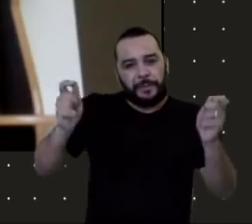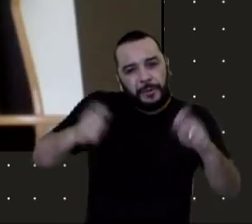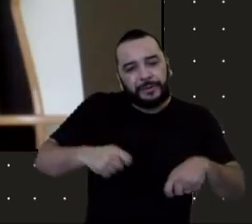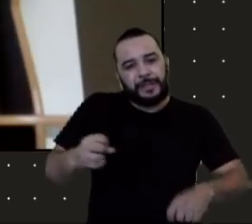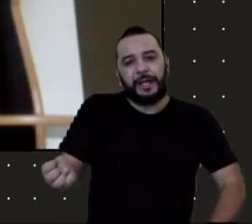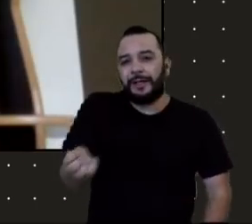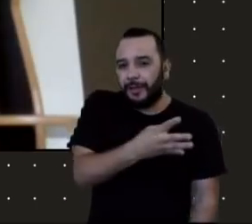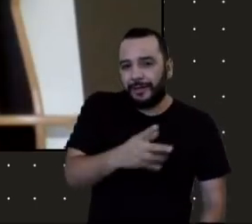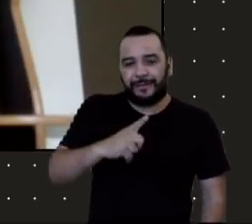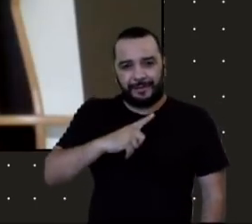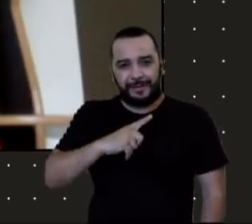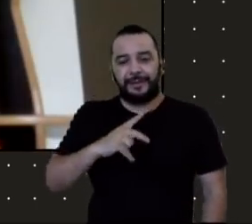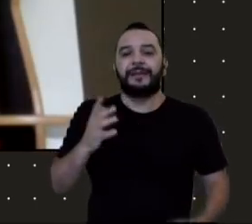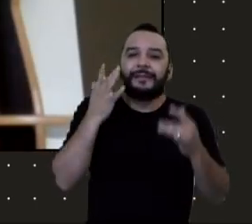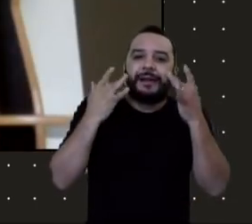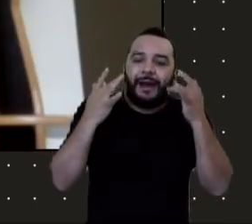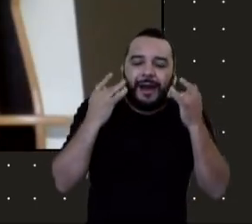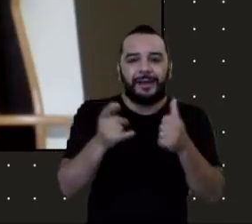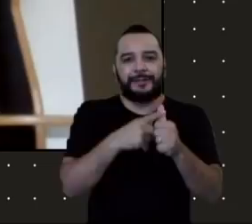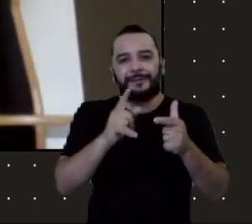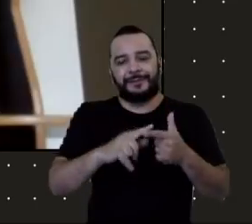sempre estudando, se aperfeiçoando?